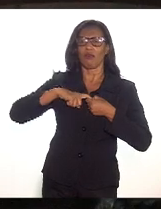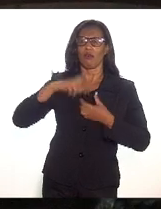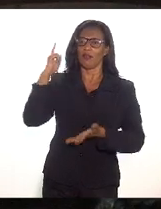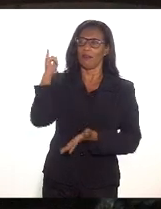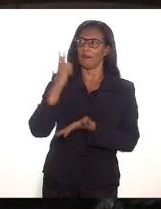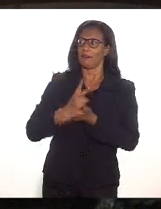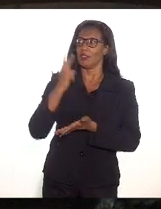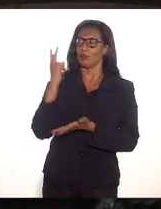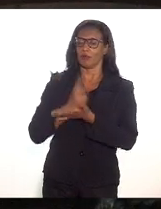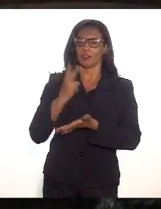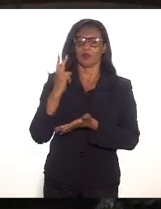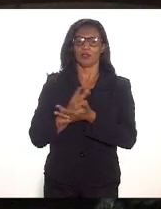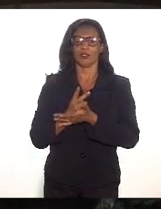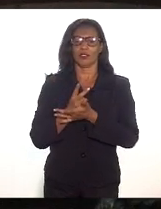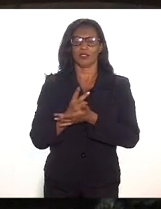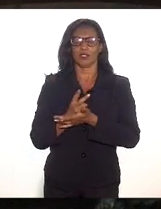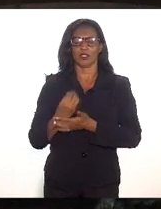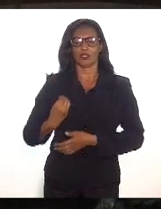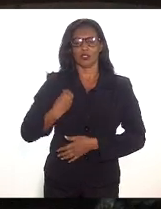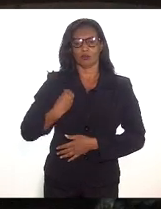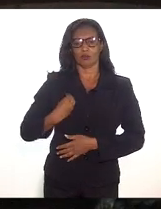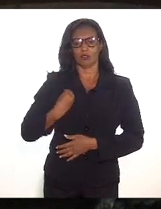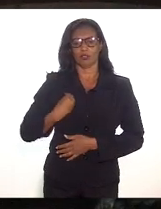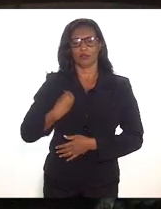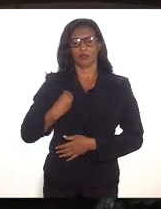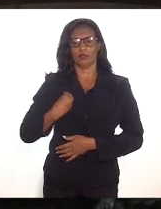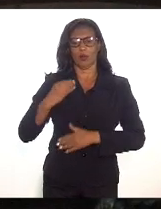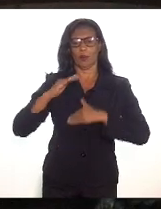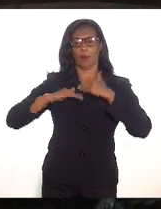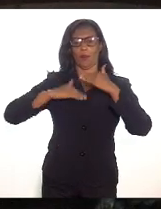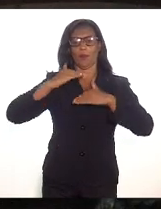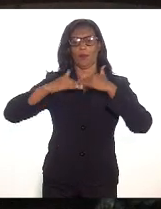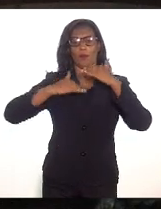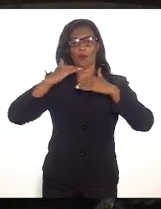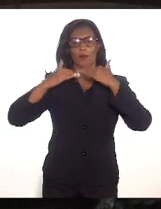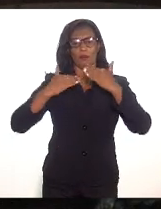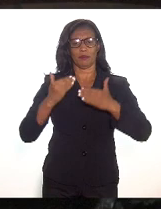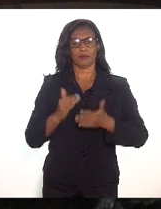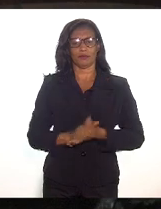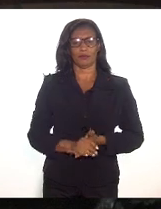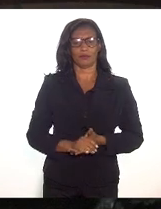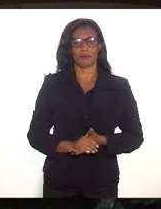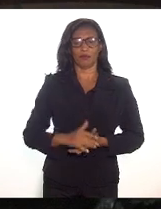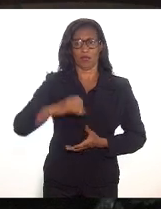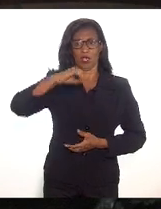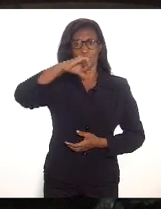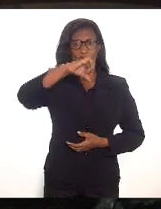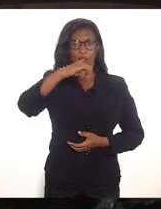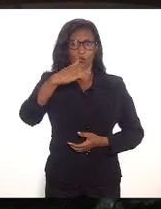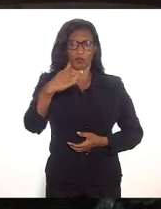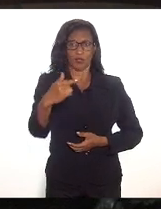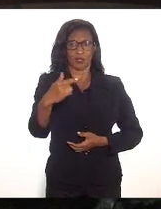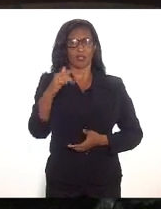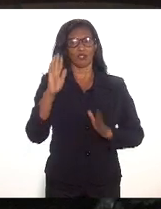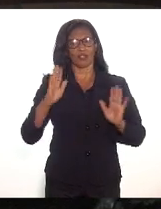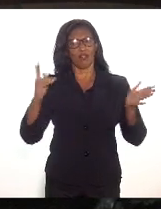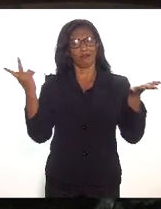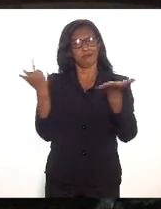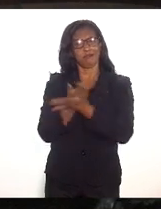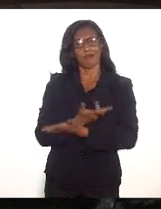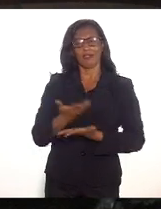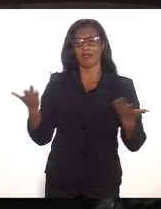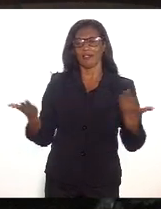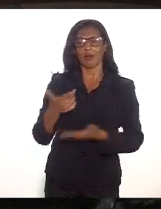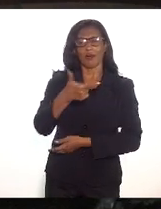coisa, estamos vivenciando o mesmo processo em looping. Em 97 foi isso, e agora